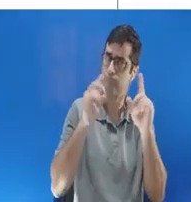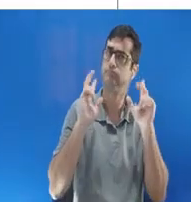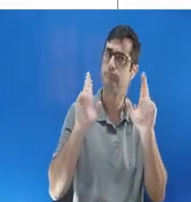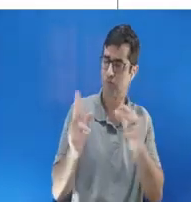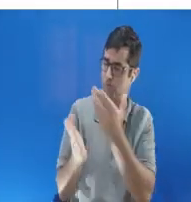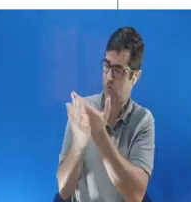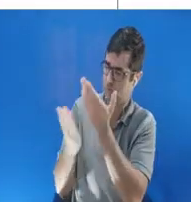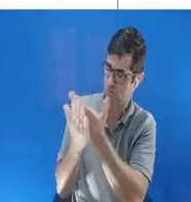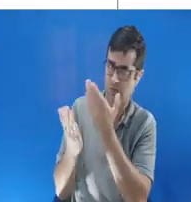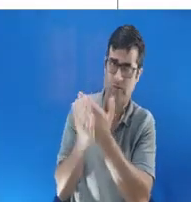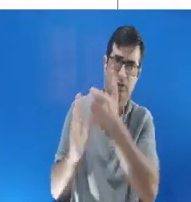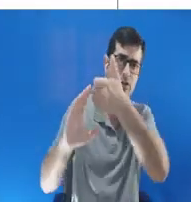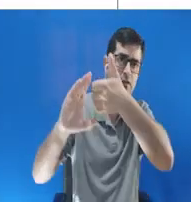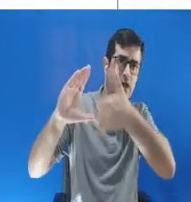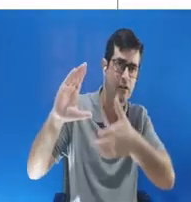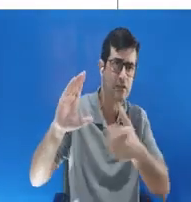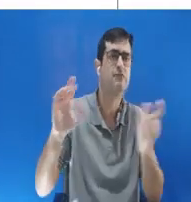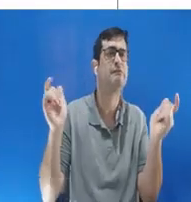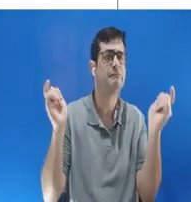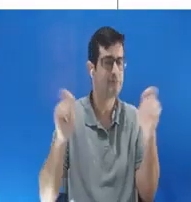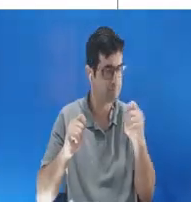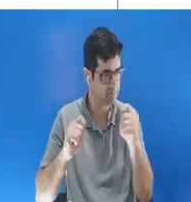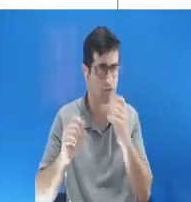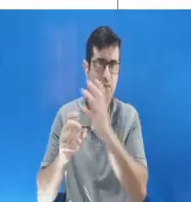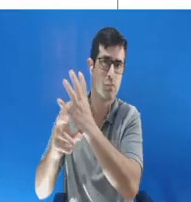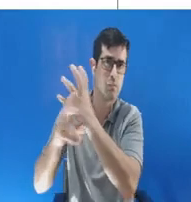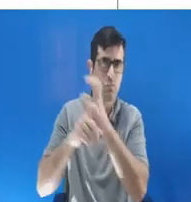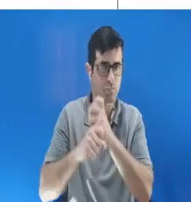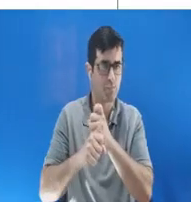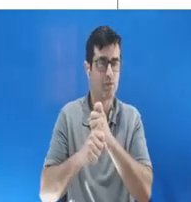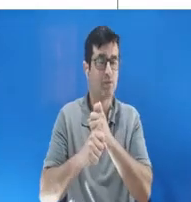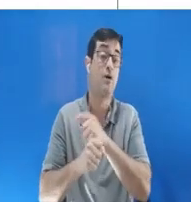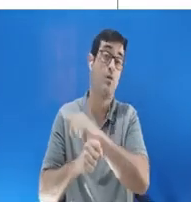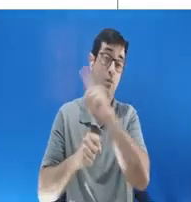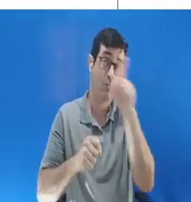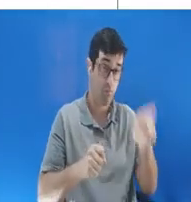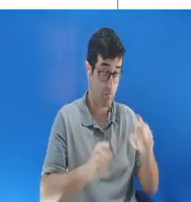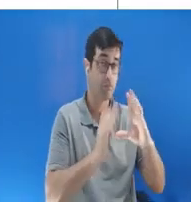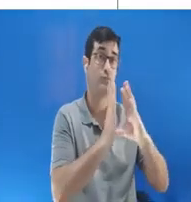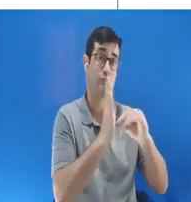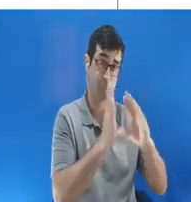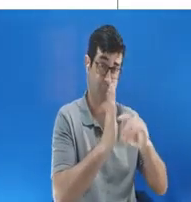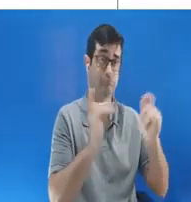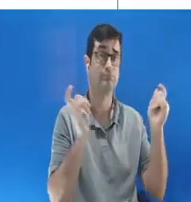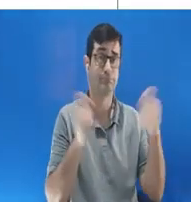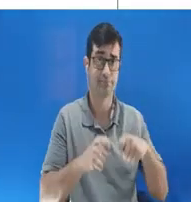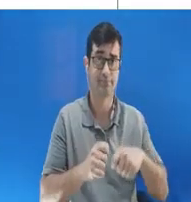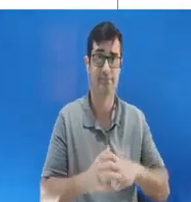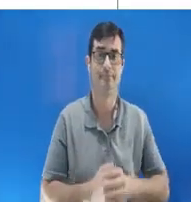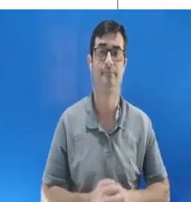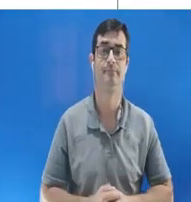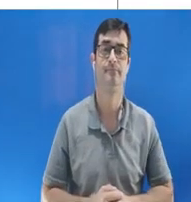né? Vai ser as mesmas definições. Então, neste caso, é mais fácil utilizar o modelo de Bohr.